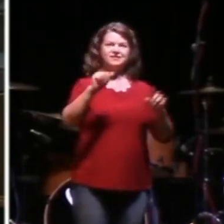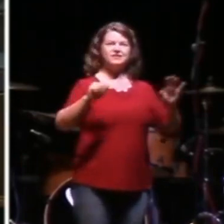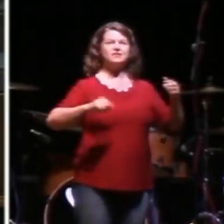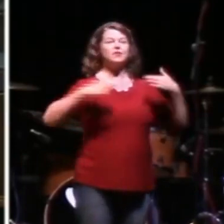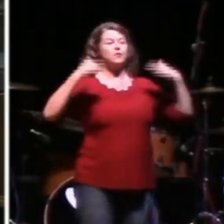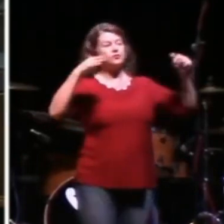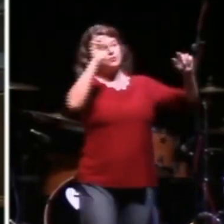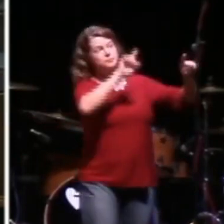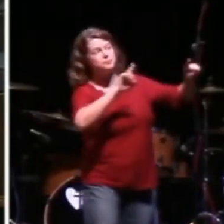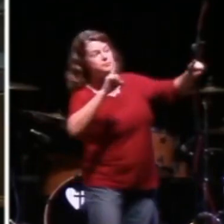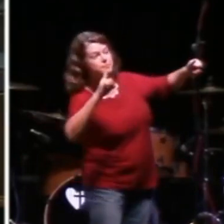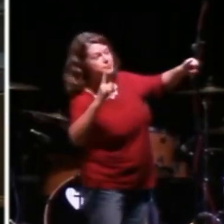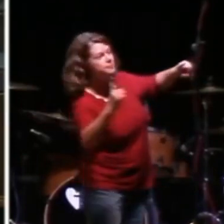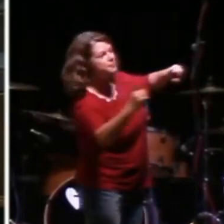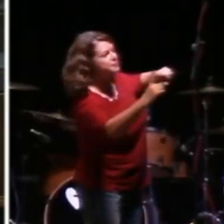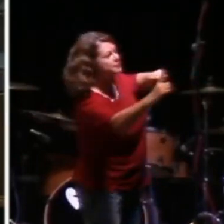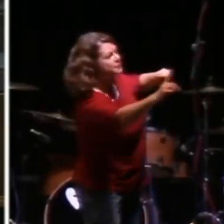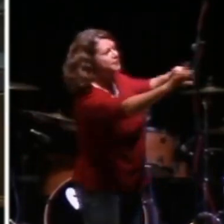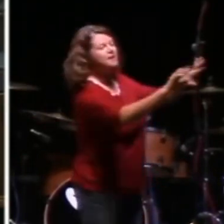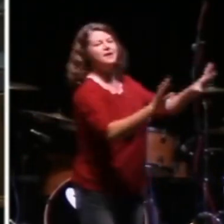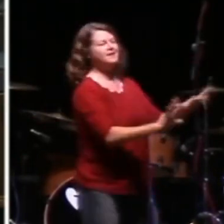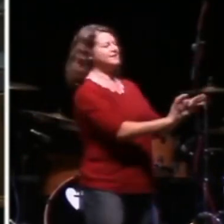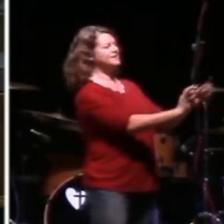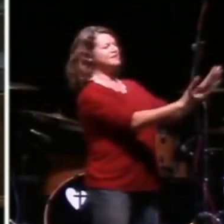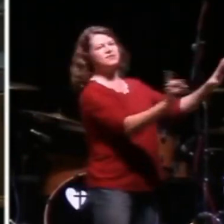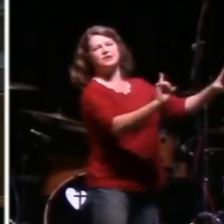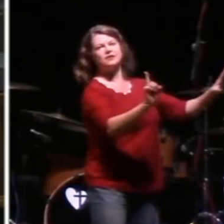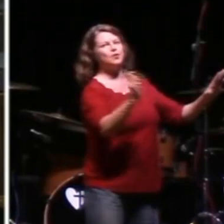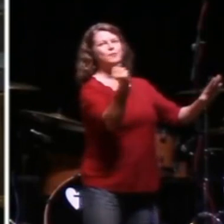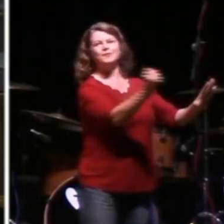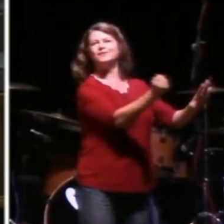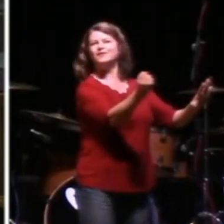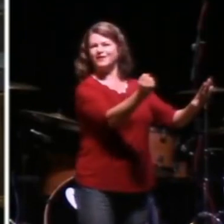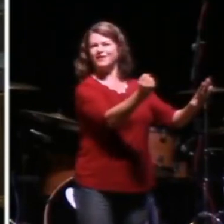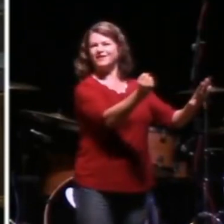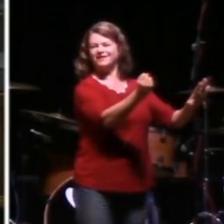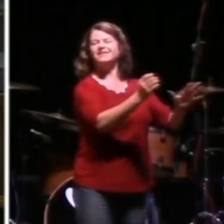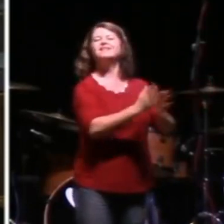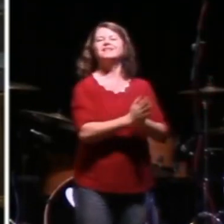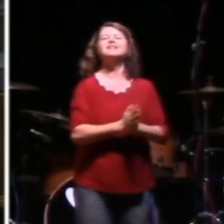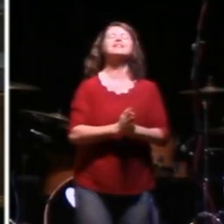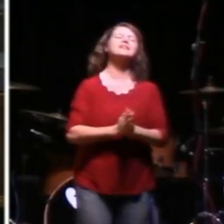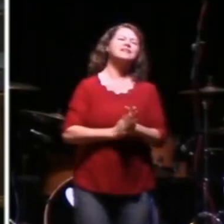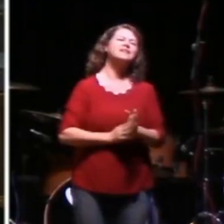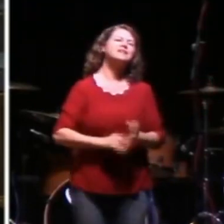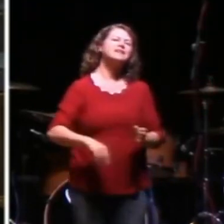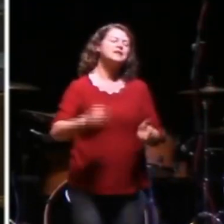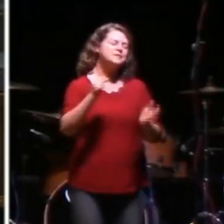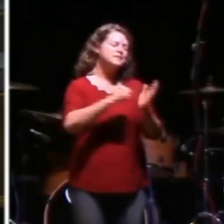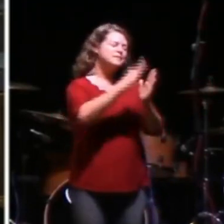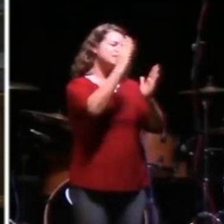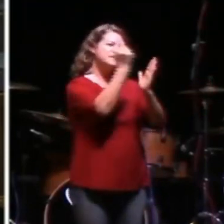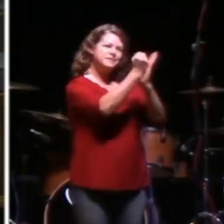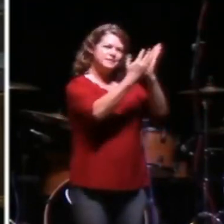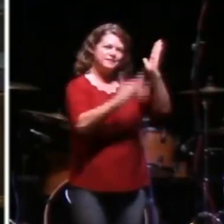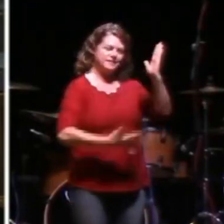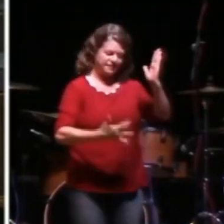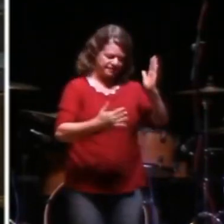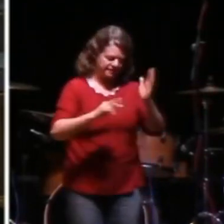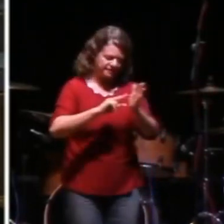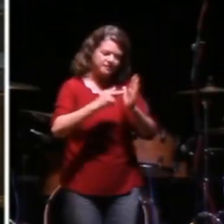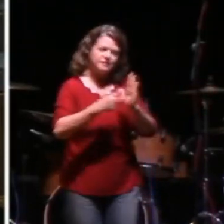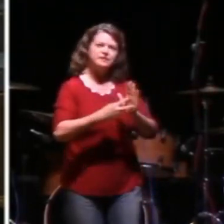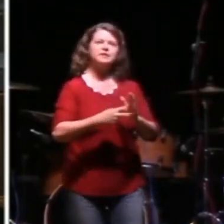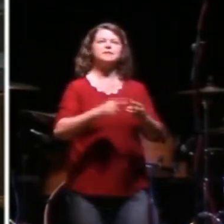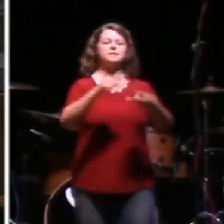significa páscoa a páscoa na verdade era estabelecida em dois momentos um para libertar o povo